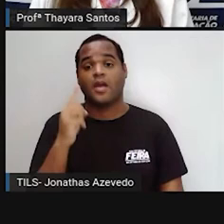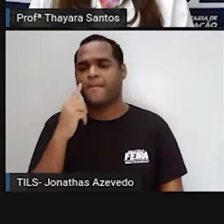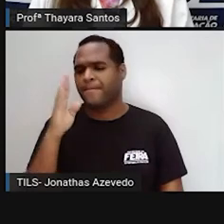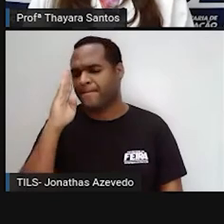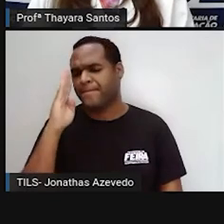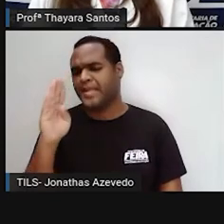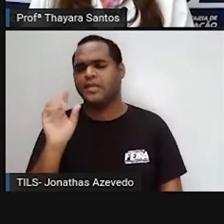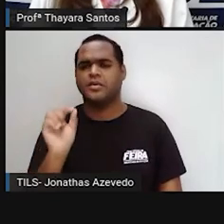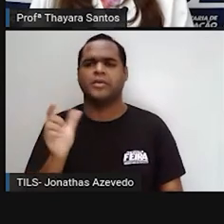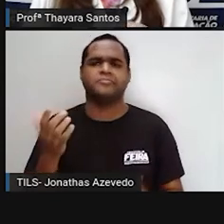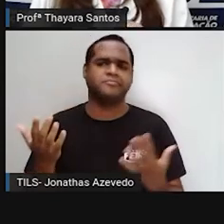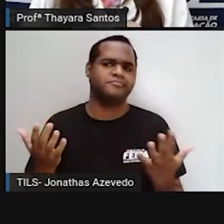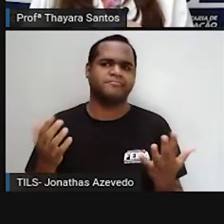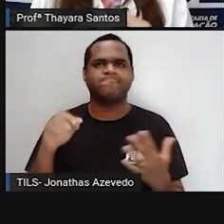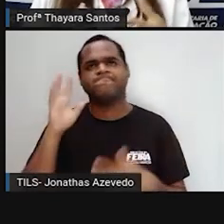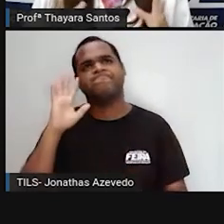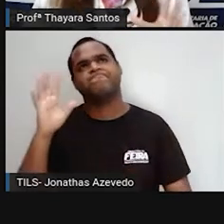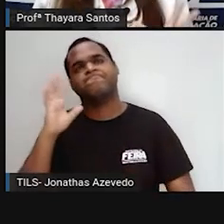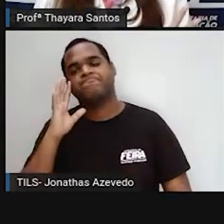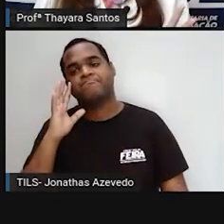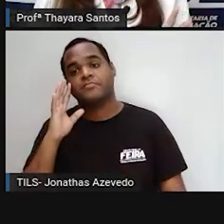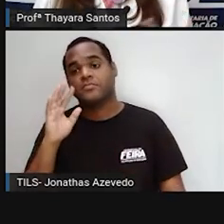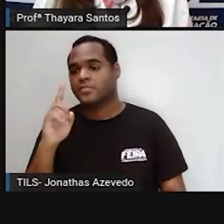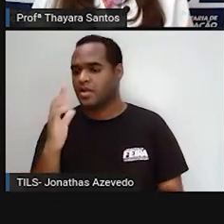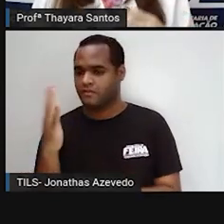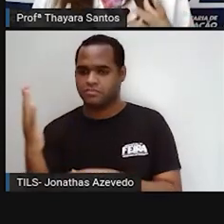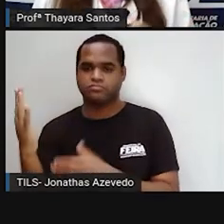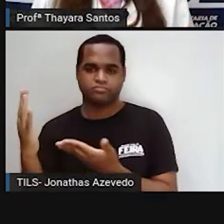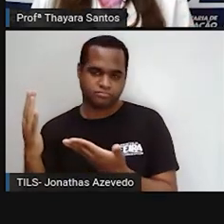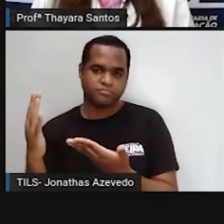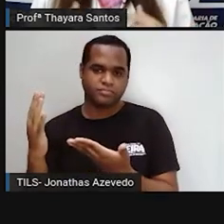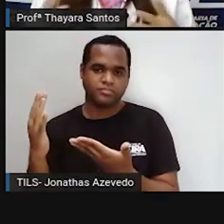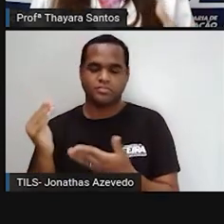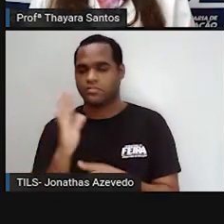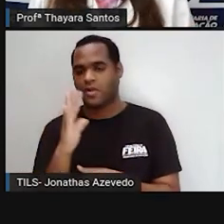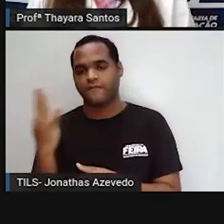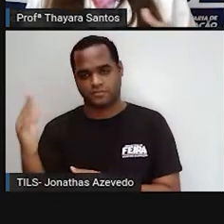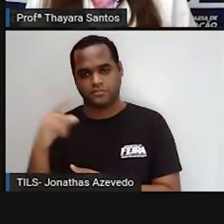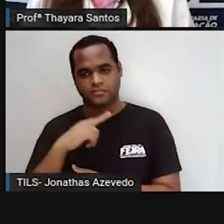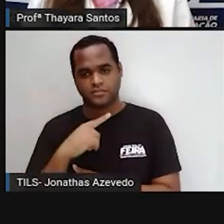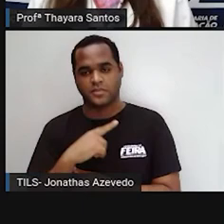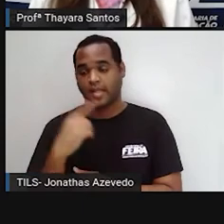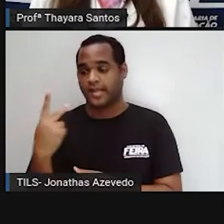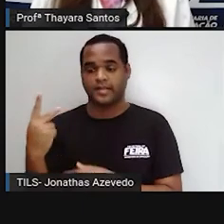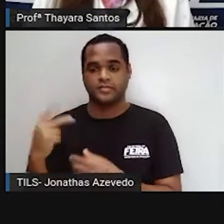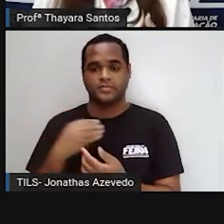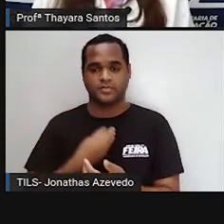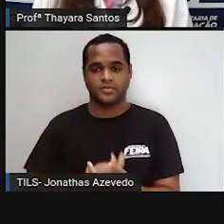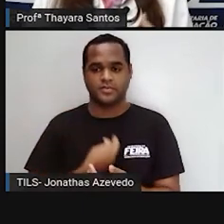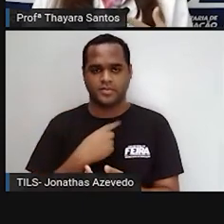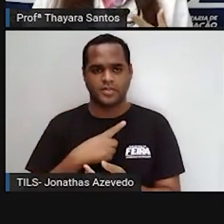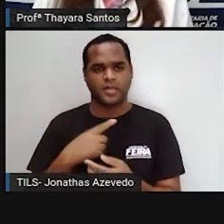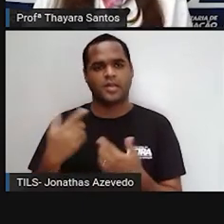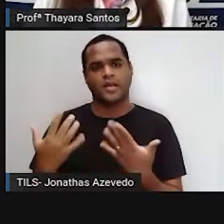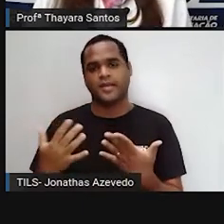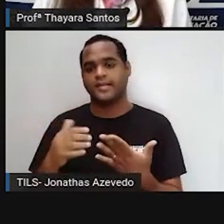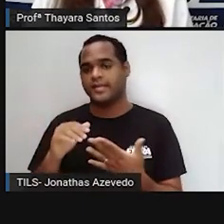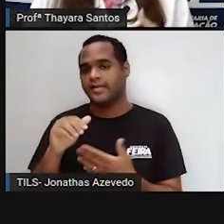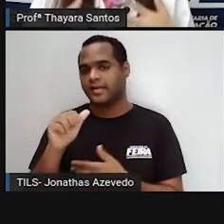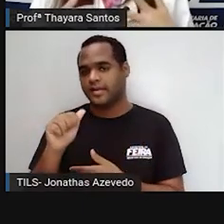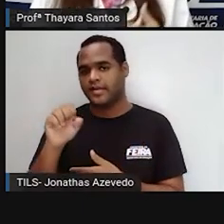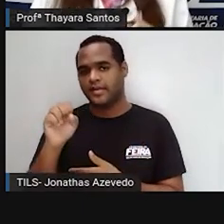de vamos pensar no caso de uma planta. A planta só, naquela situação ali, ela só fez reprodução